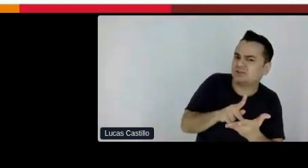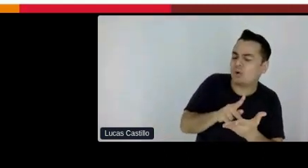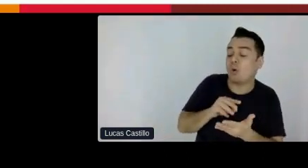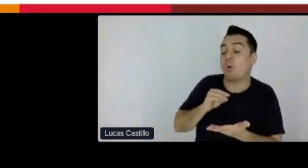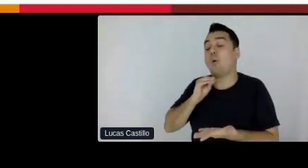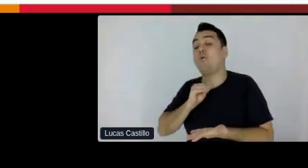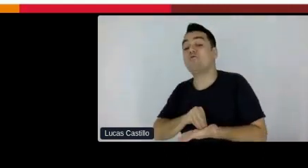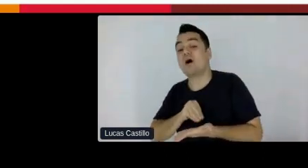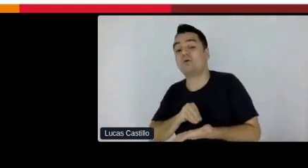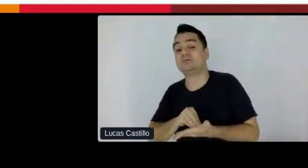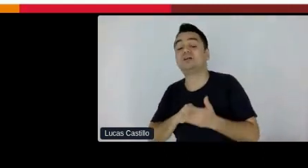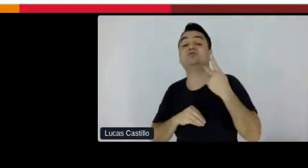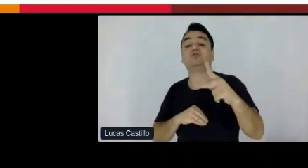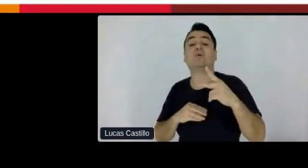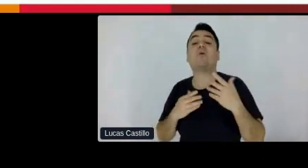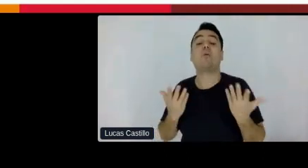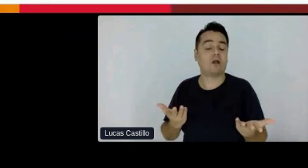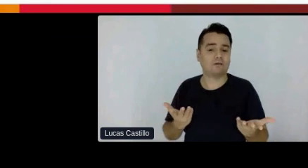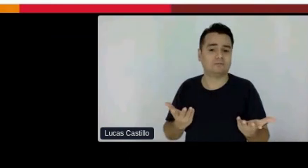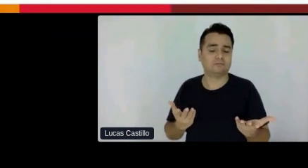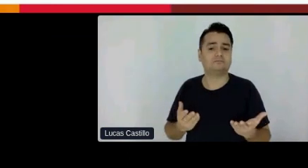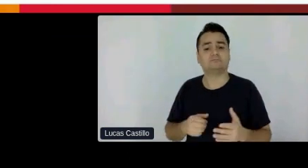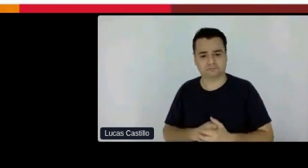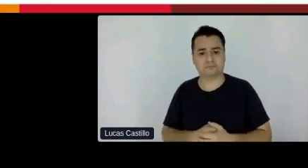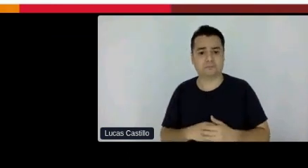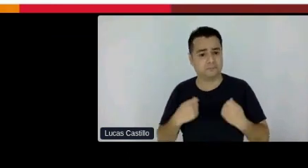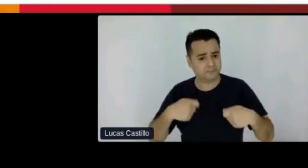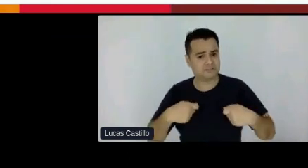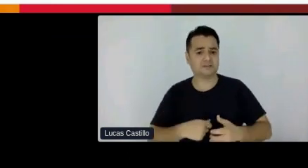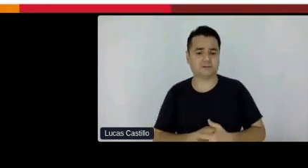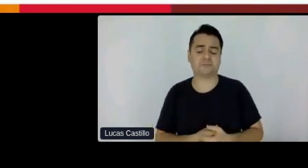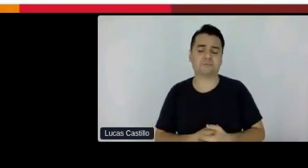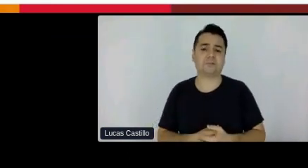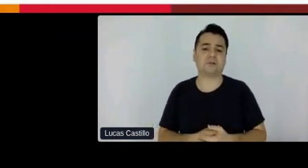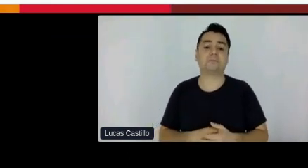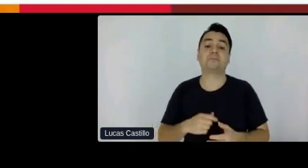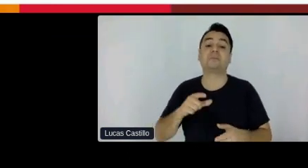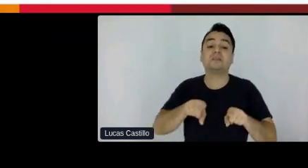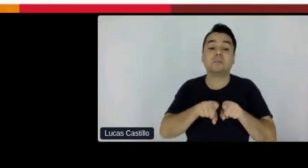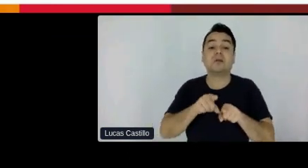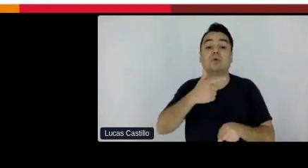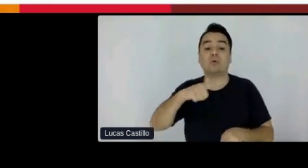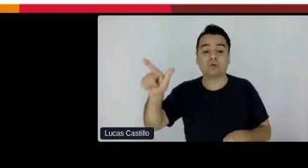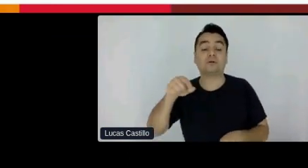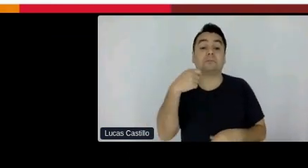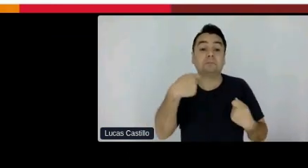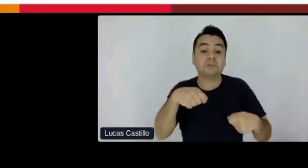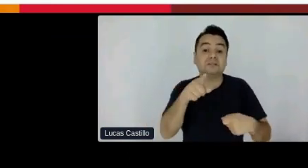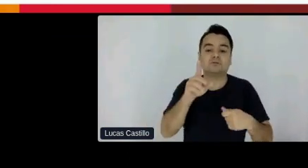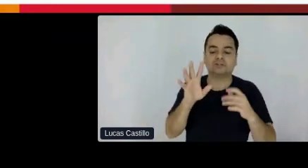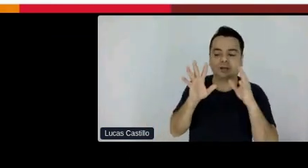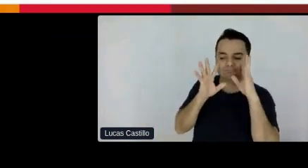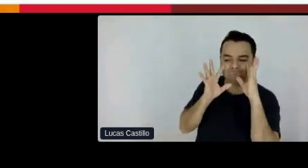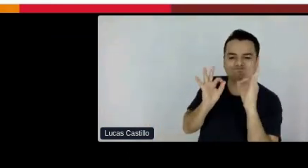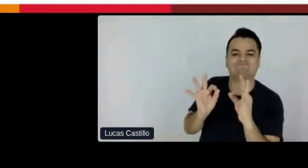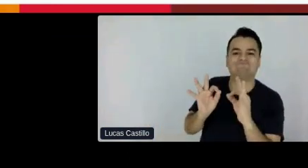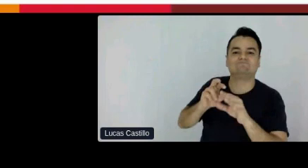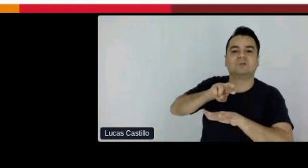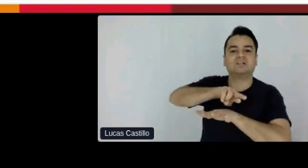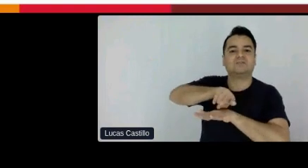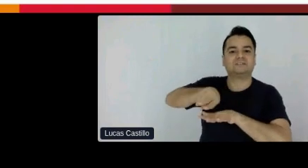comunicar combinados, o que pode e o que não pode. Outro ponto é ter escuta ativa e ouvir as